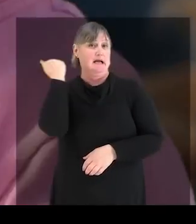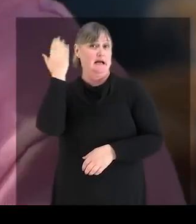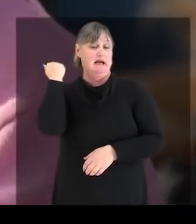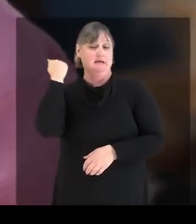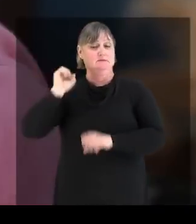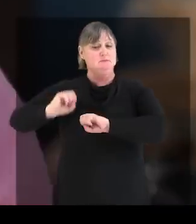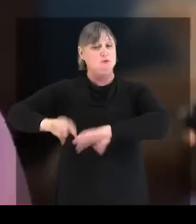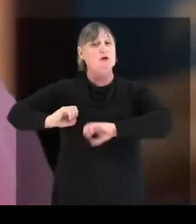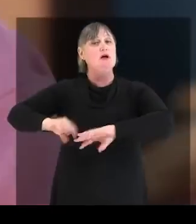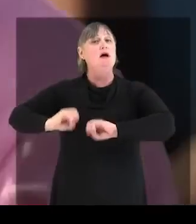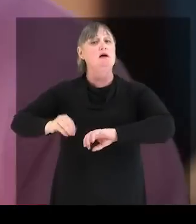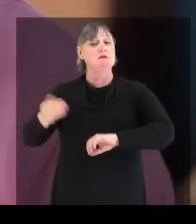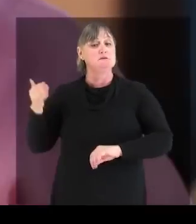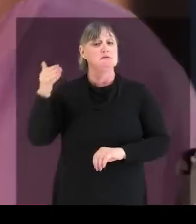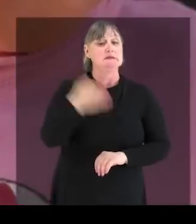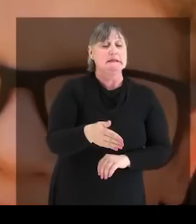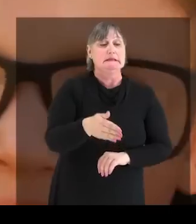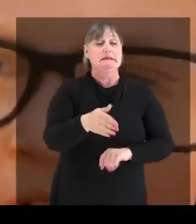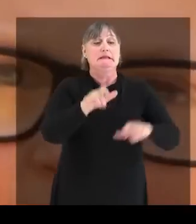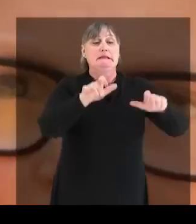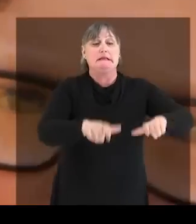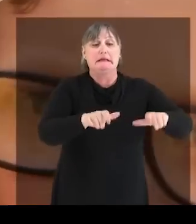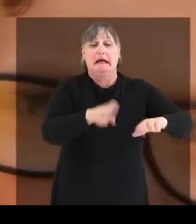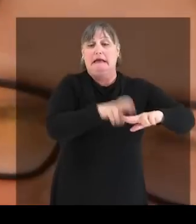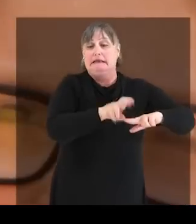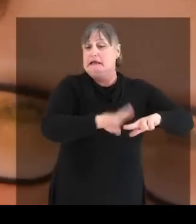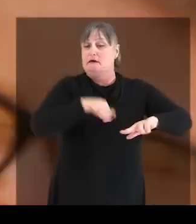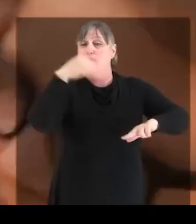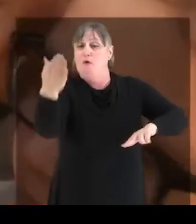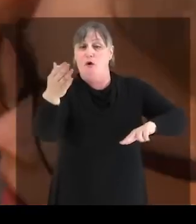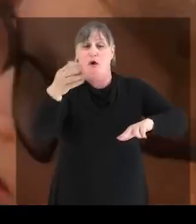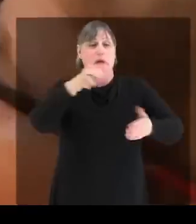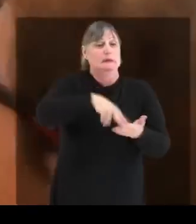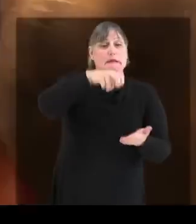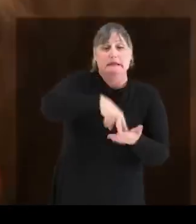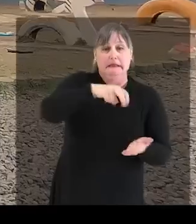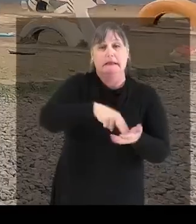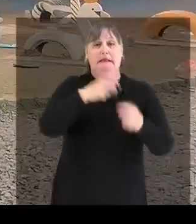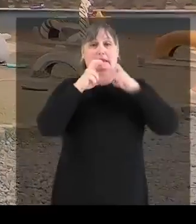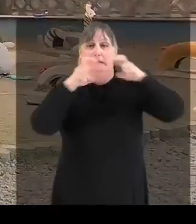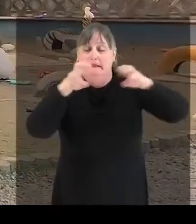de uma educação que, quando a gente entrava no CI, tinha criança fora, ou tinha grito, ou tinha alegria,